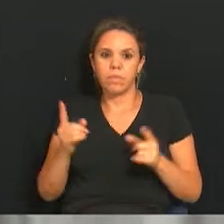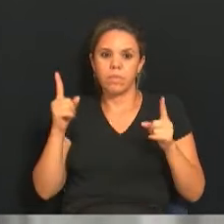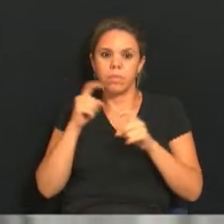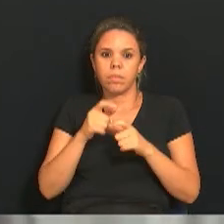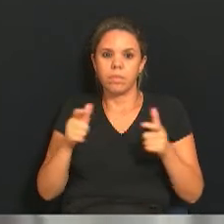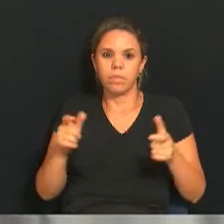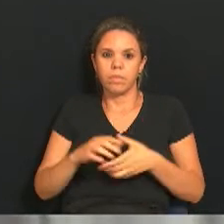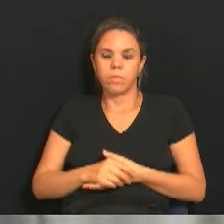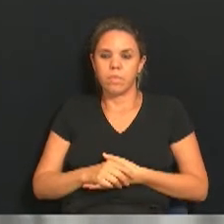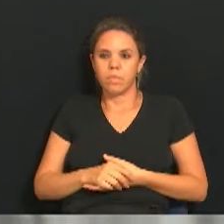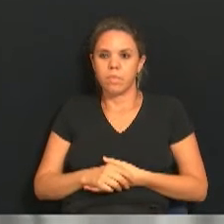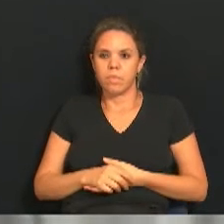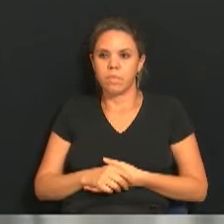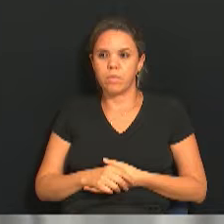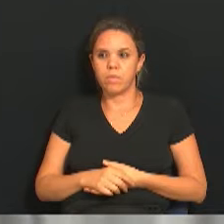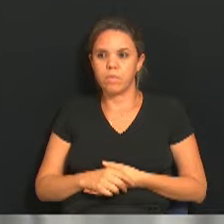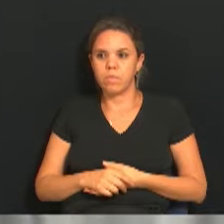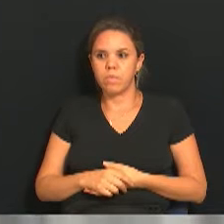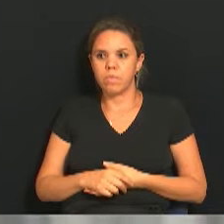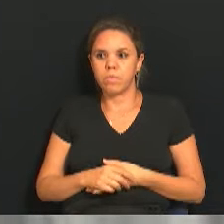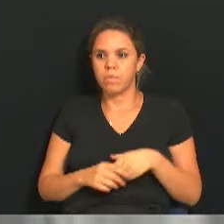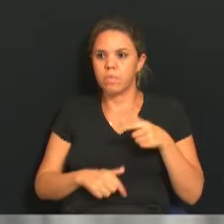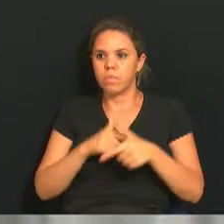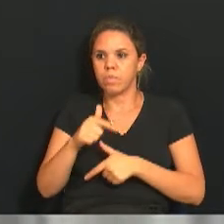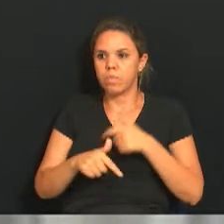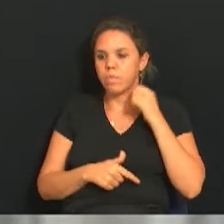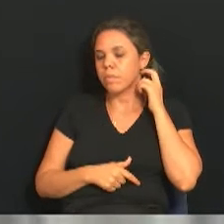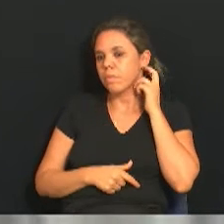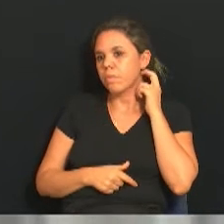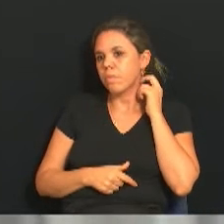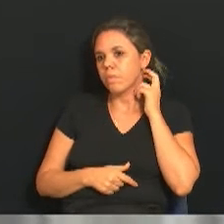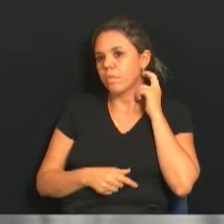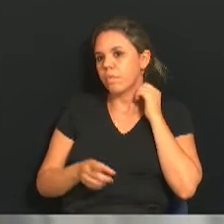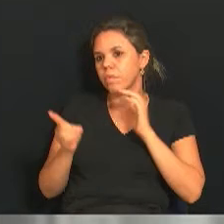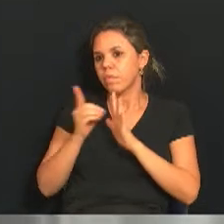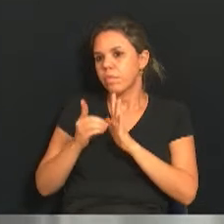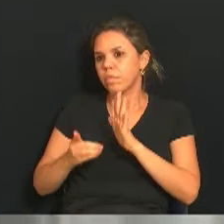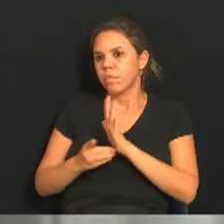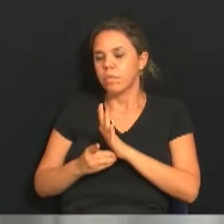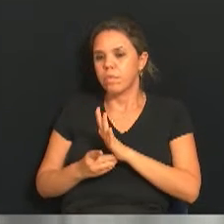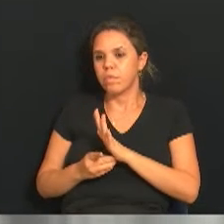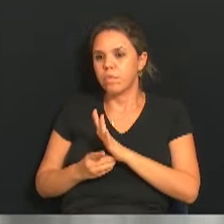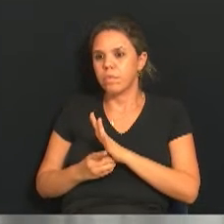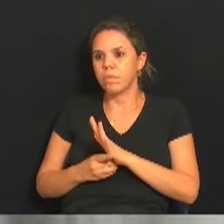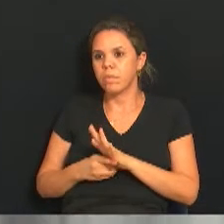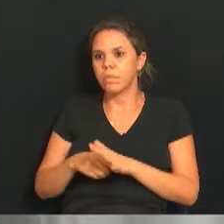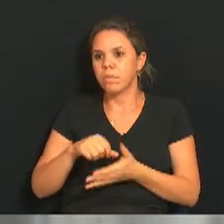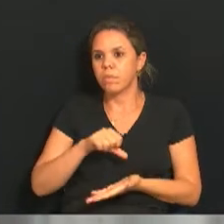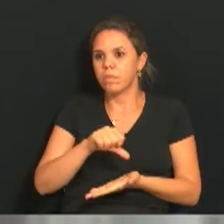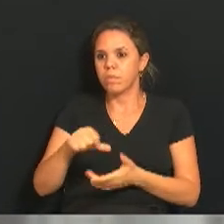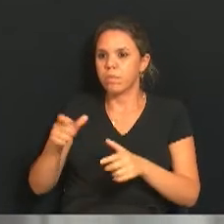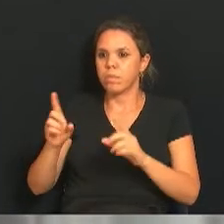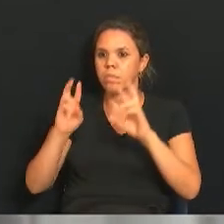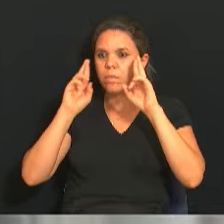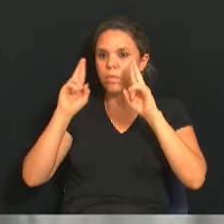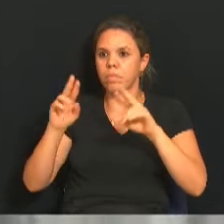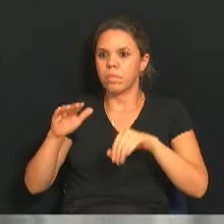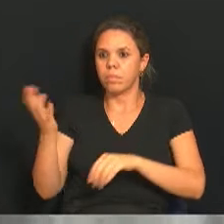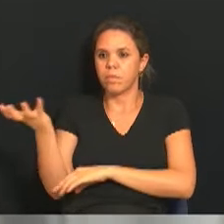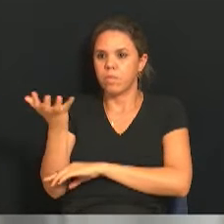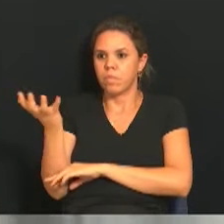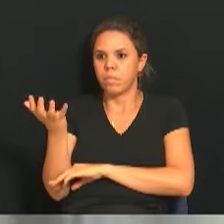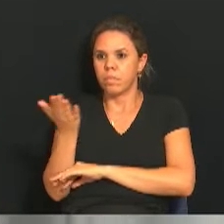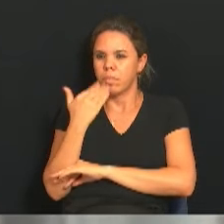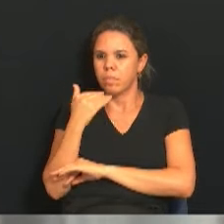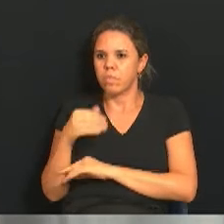grande de trabalhar, que foi o decreto de dar um local digno para esse morador de rua almoçar, para